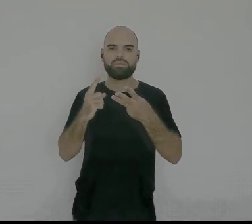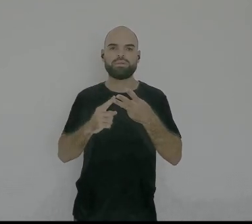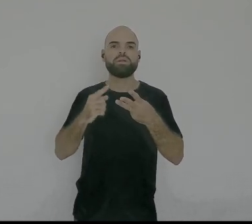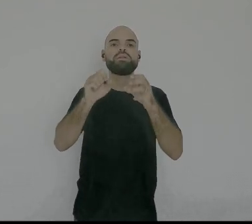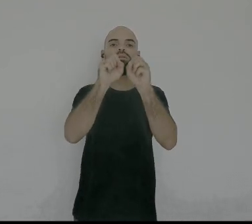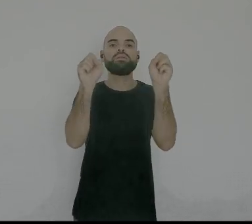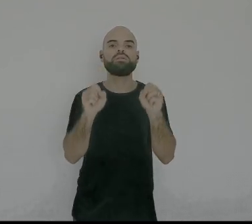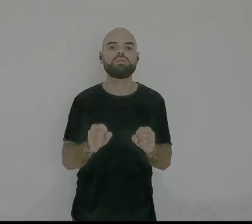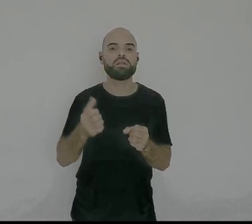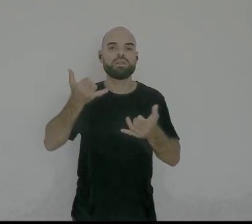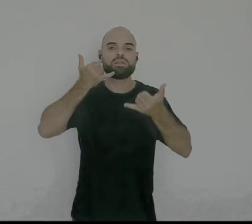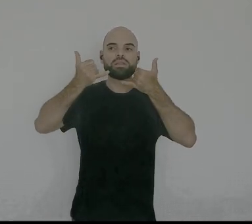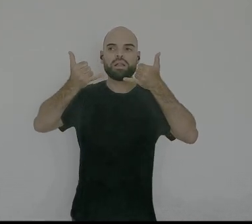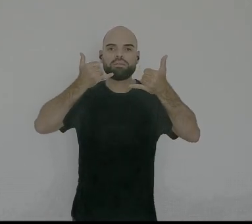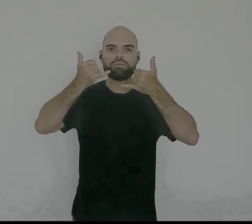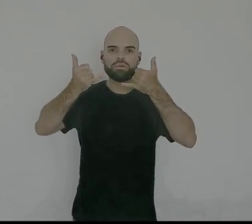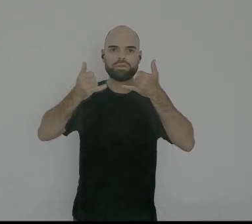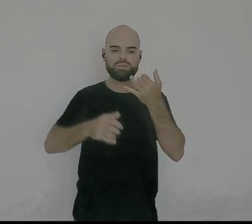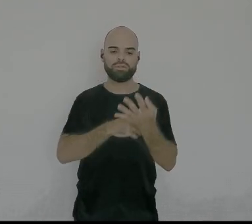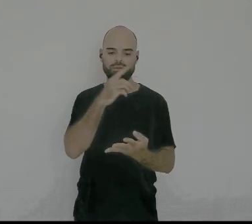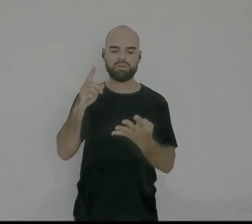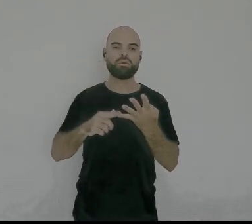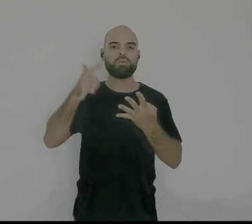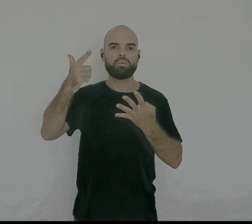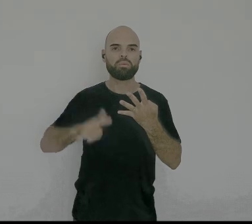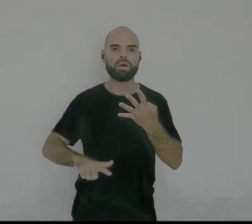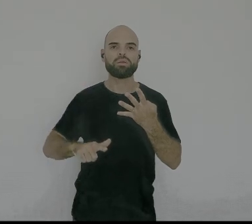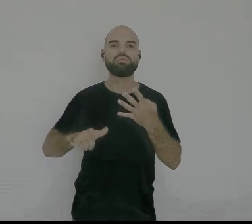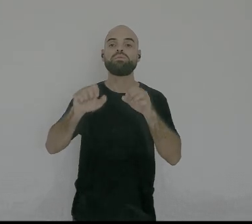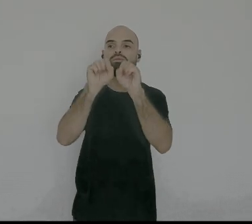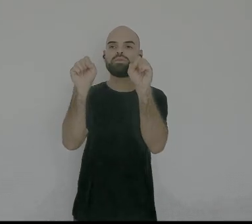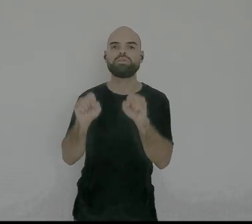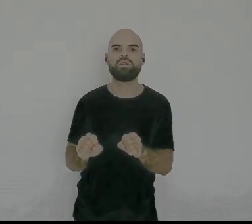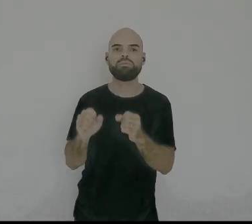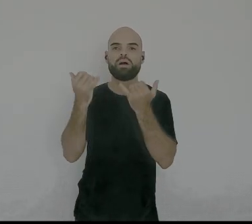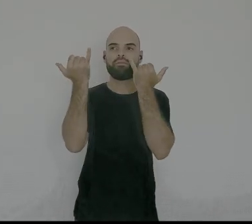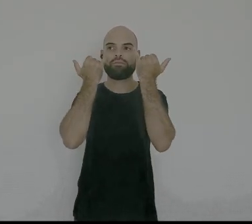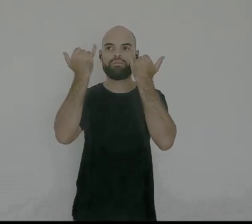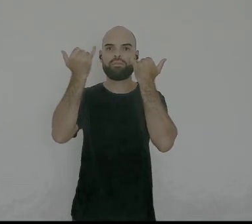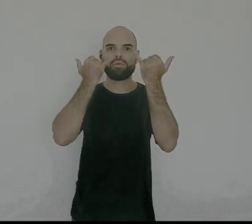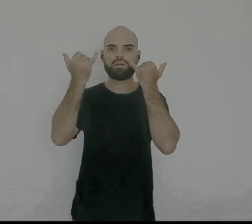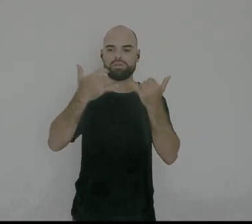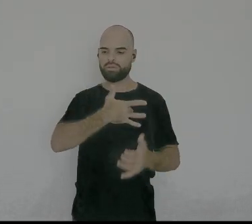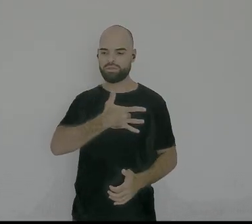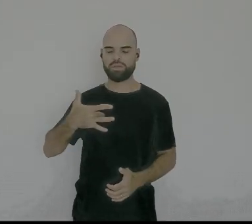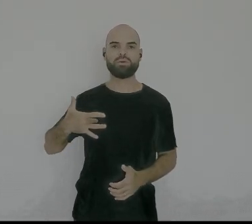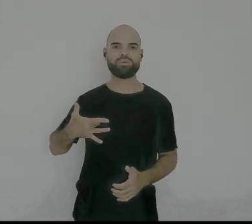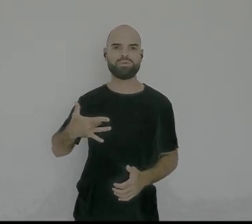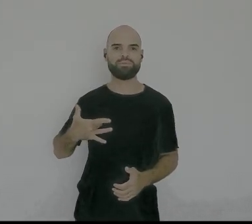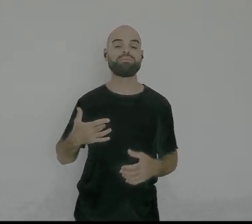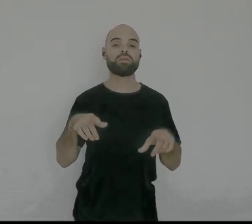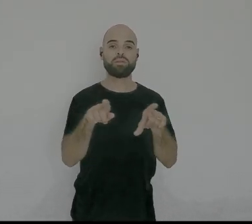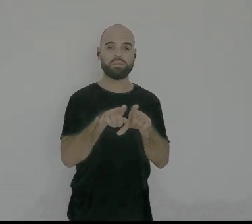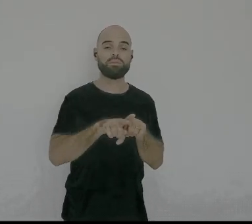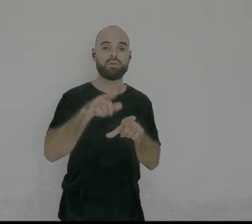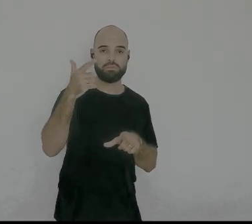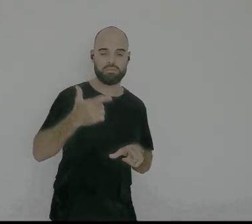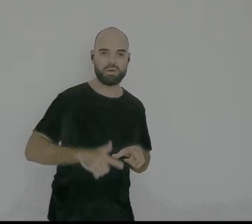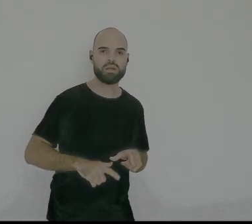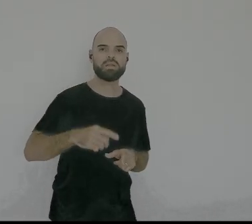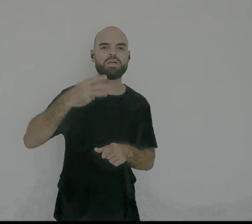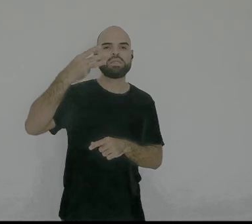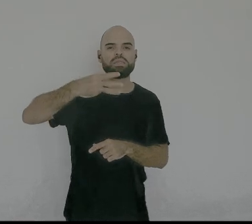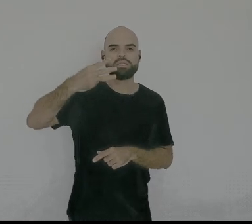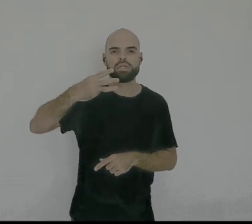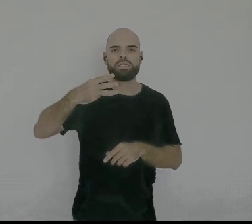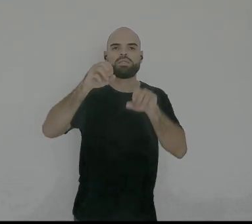de assistência farmacêutica, o sistema de teleassistência e os sistemas de informação em saúde.